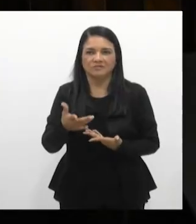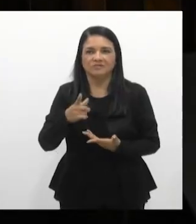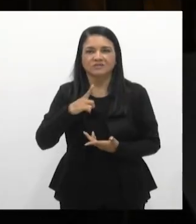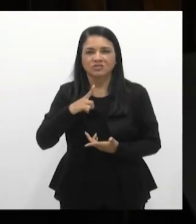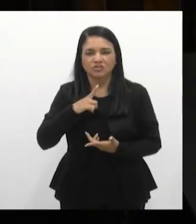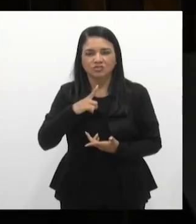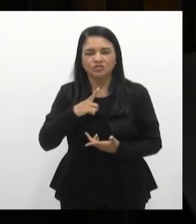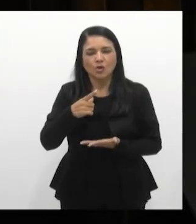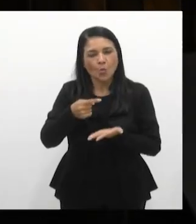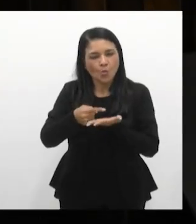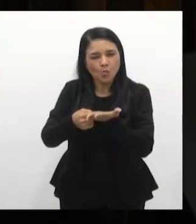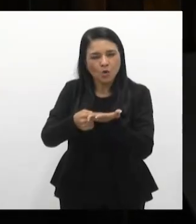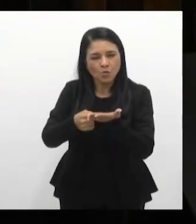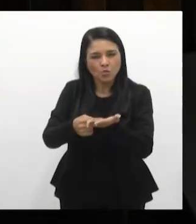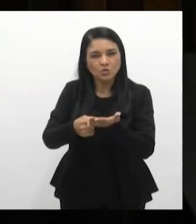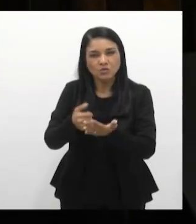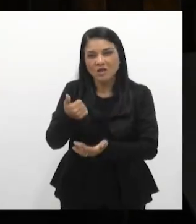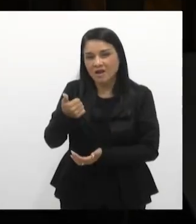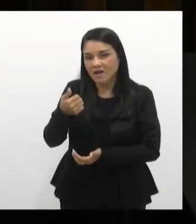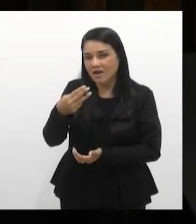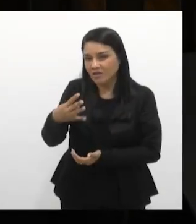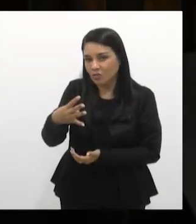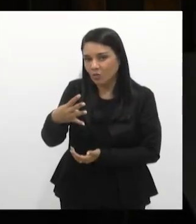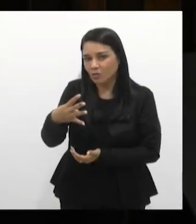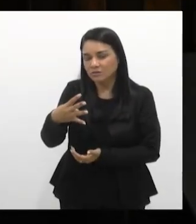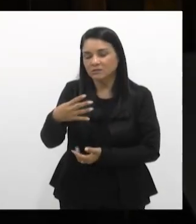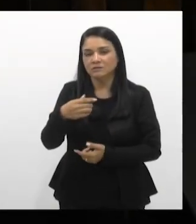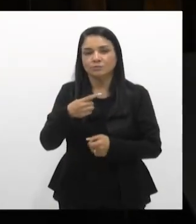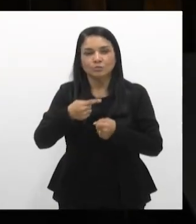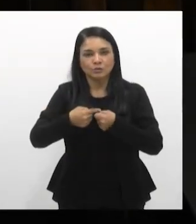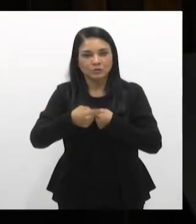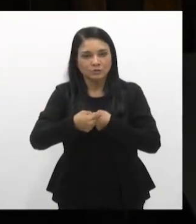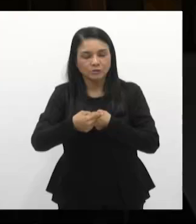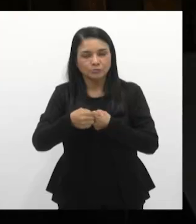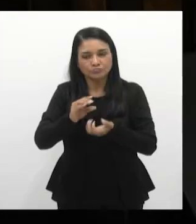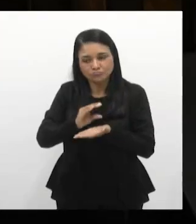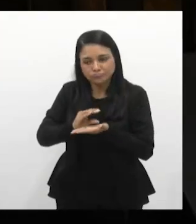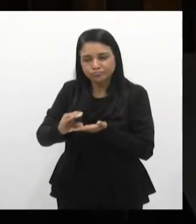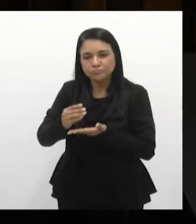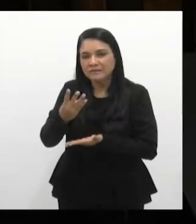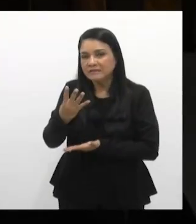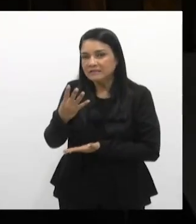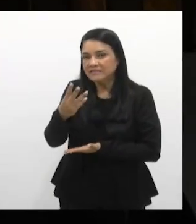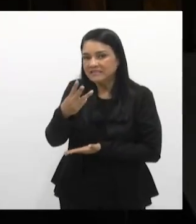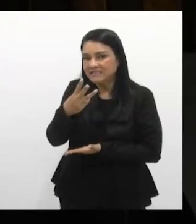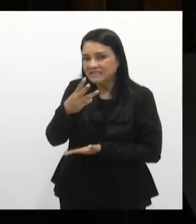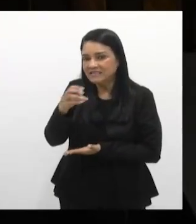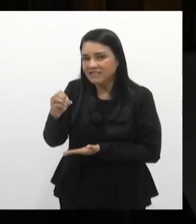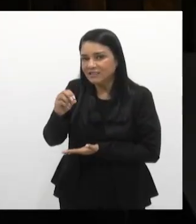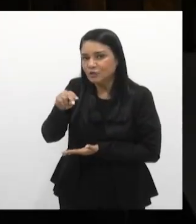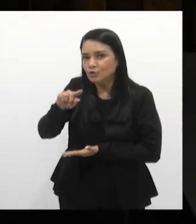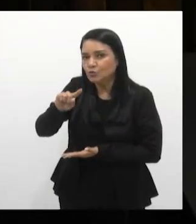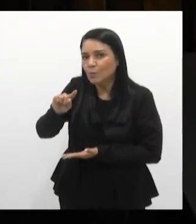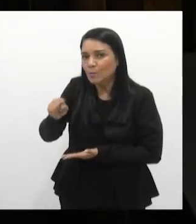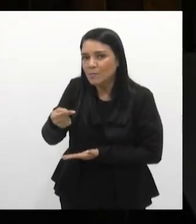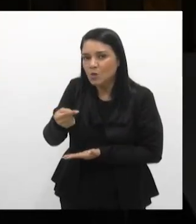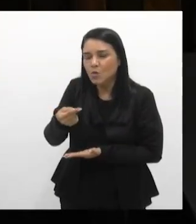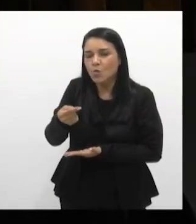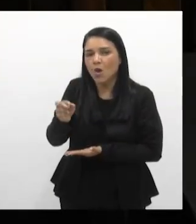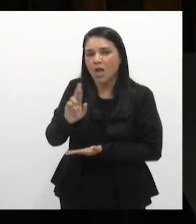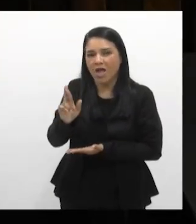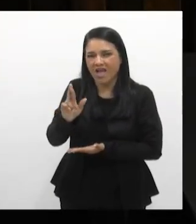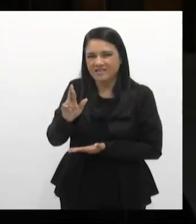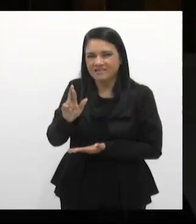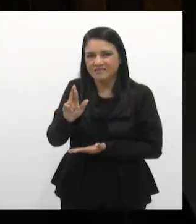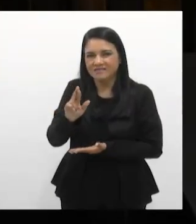tinha feito um acordo de 14 municípios no Noroeste para receber 300 mil reais. O que é 300 mil reais para a Secretaria